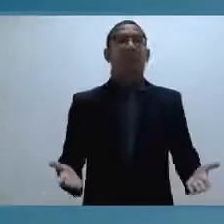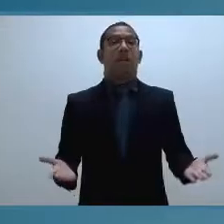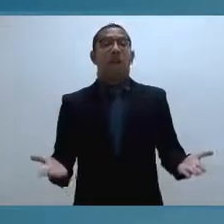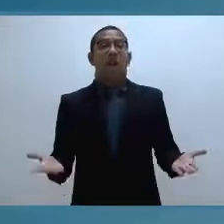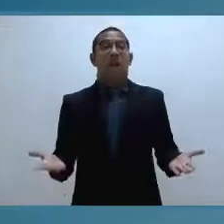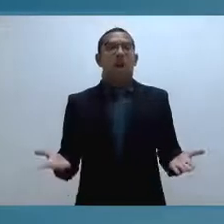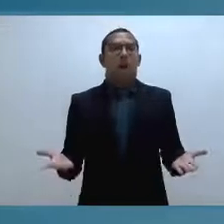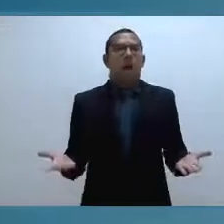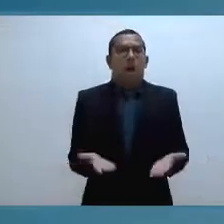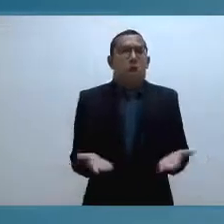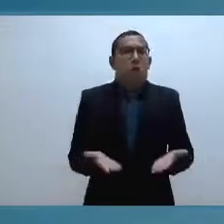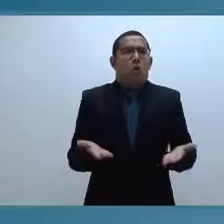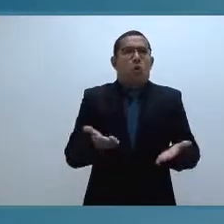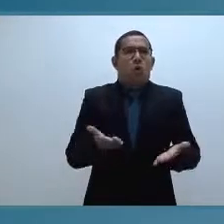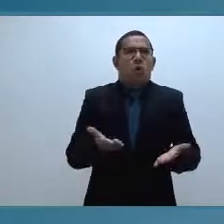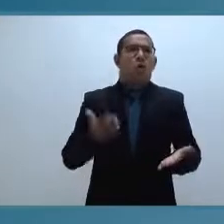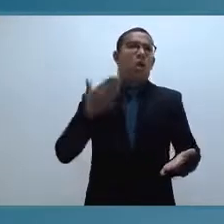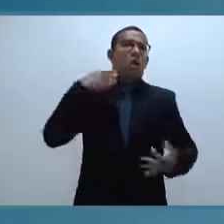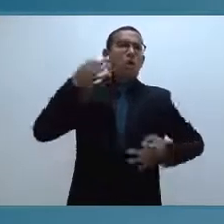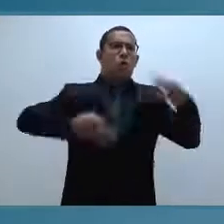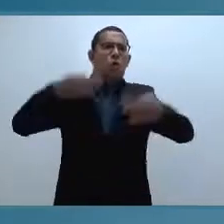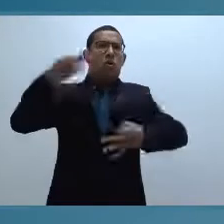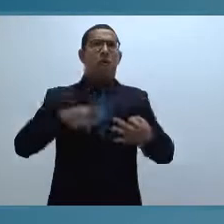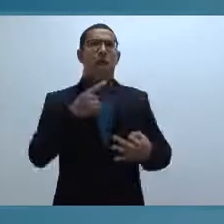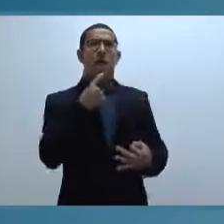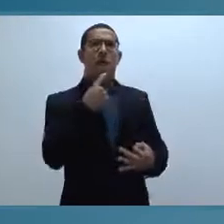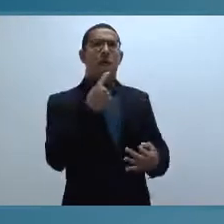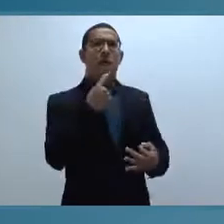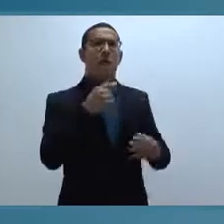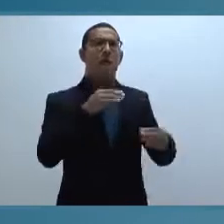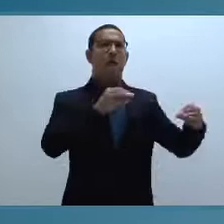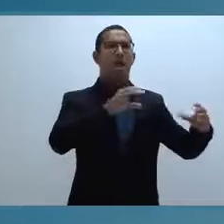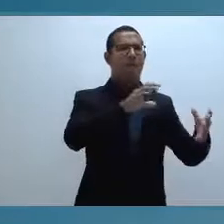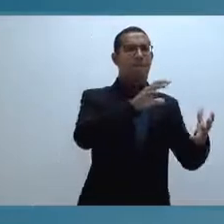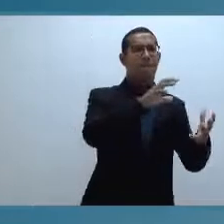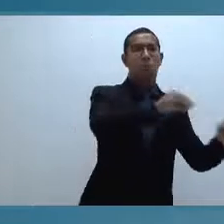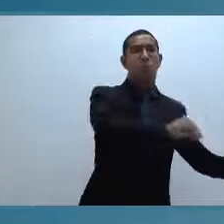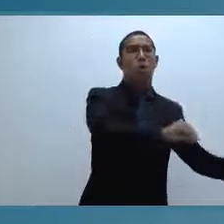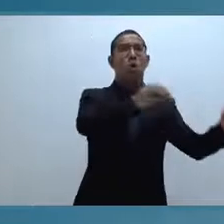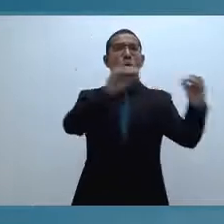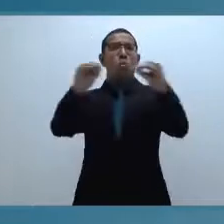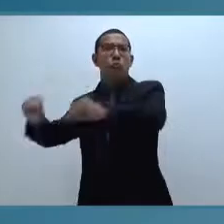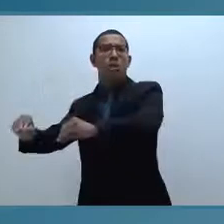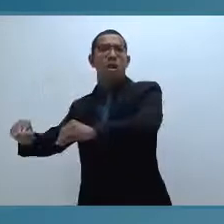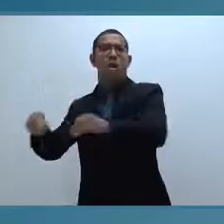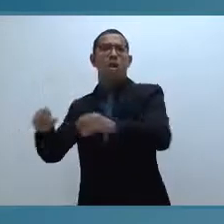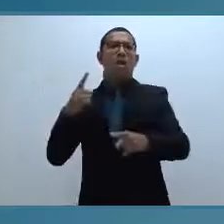juíza não justificou por que ela queria morar. Se era porque não tem